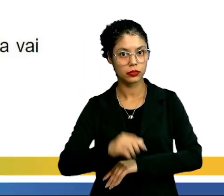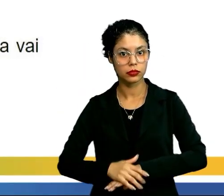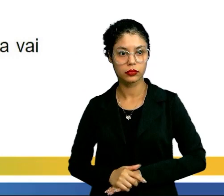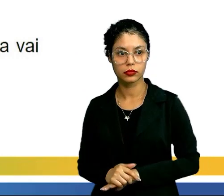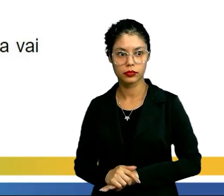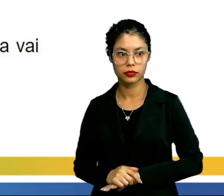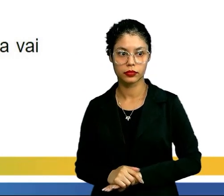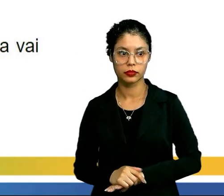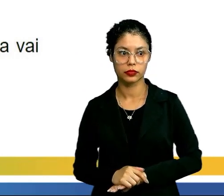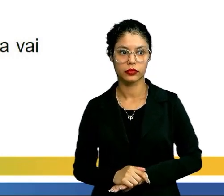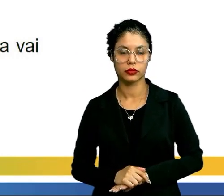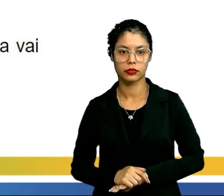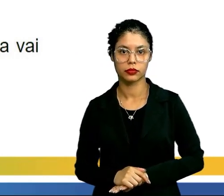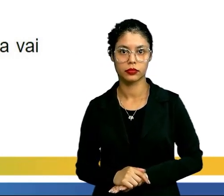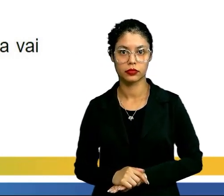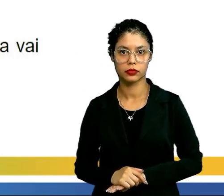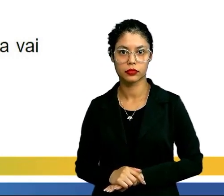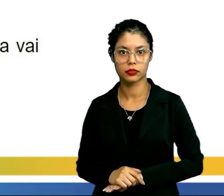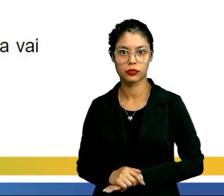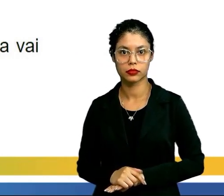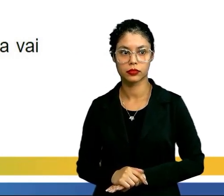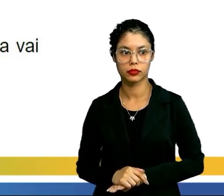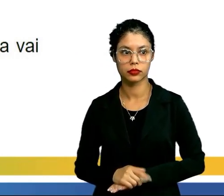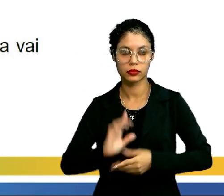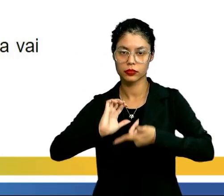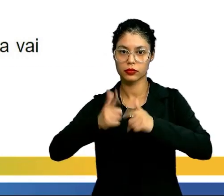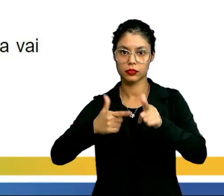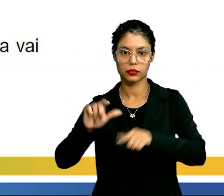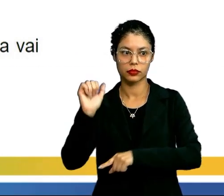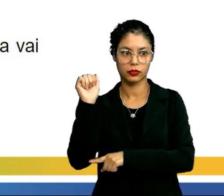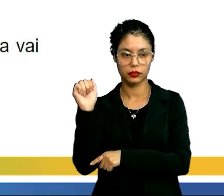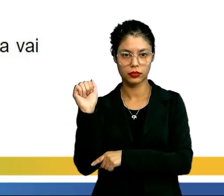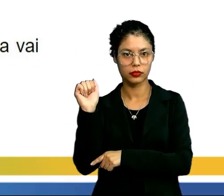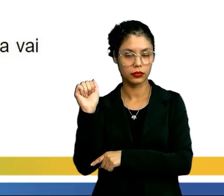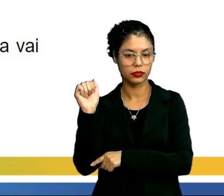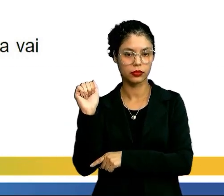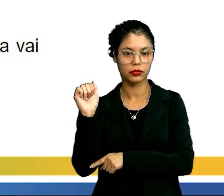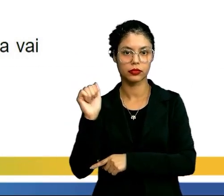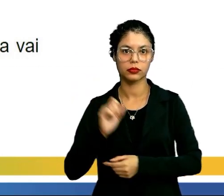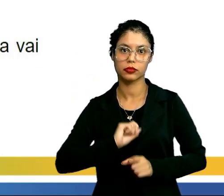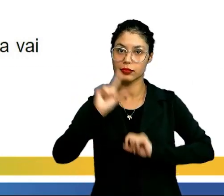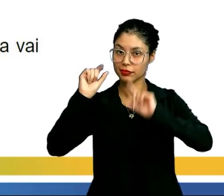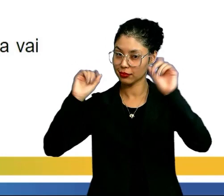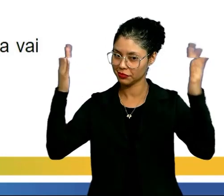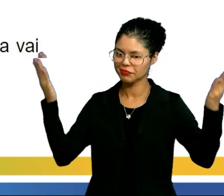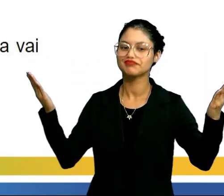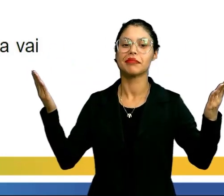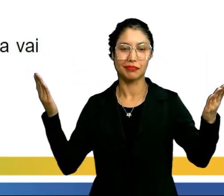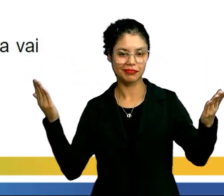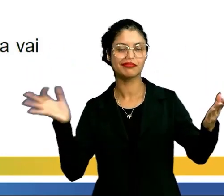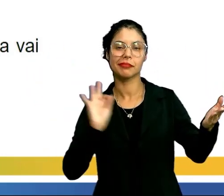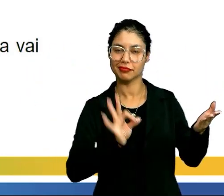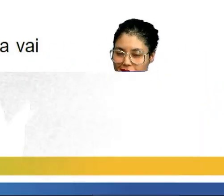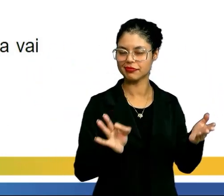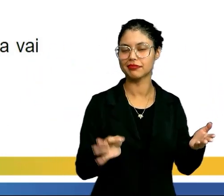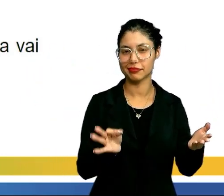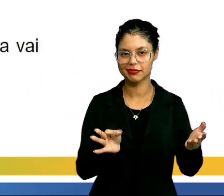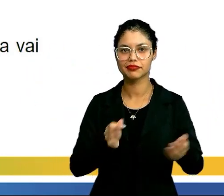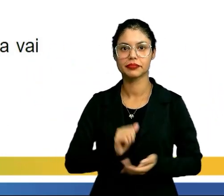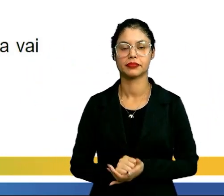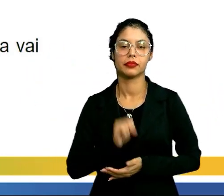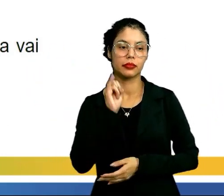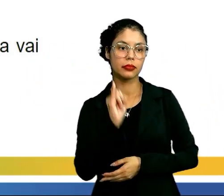correta? Vamos lá, vamos lá, vamos lá. Brilhou quem marcou a letra A. É isso mesmo,